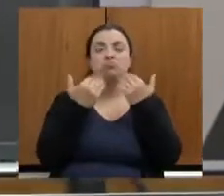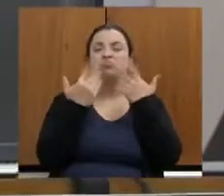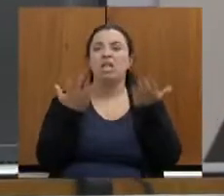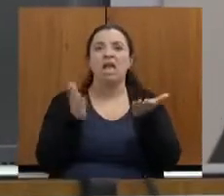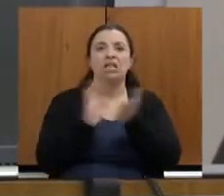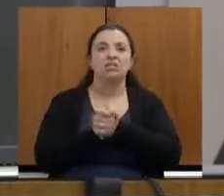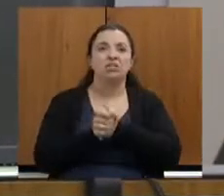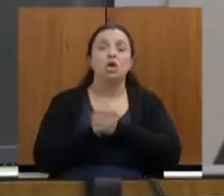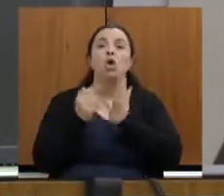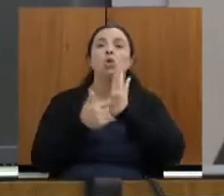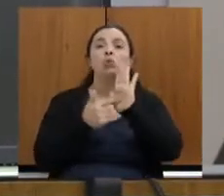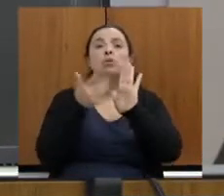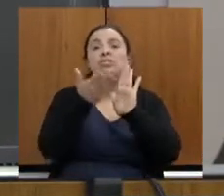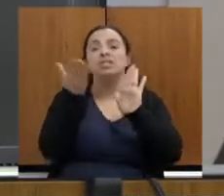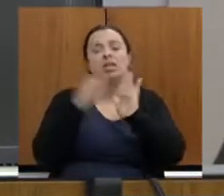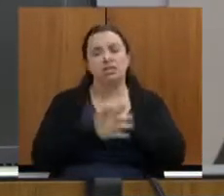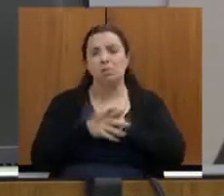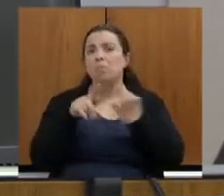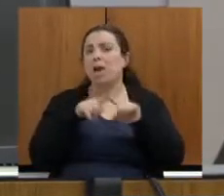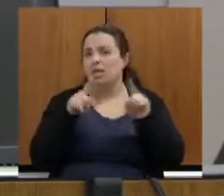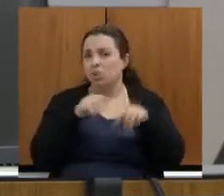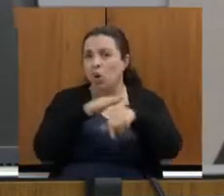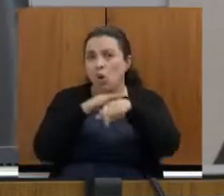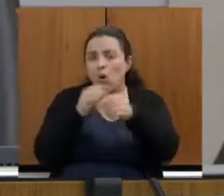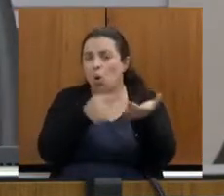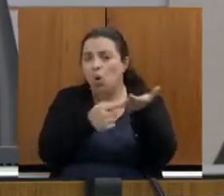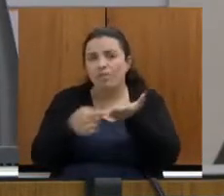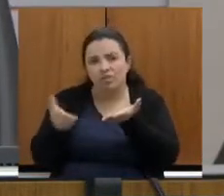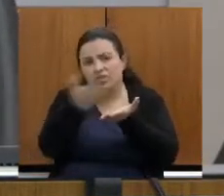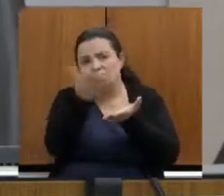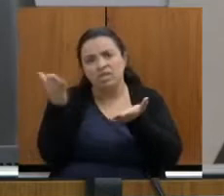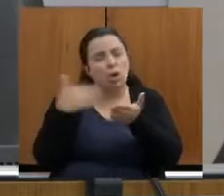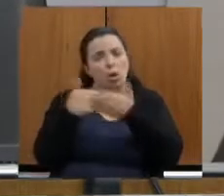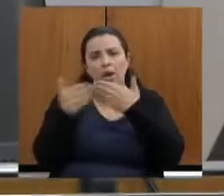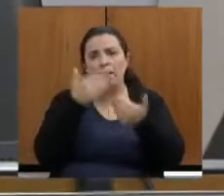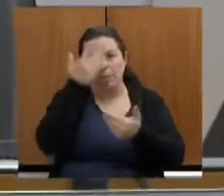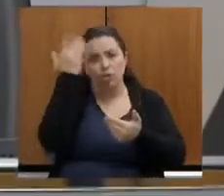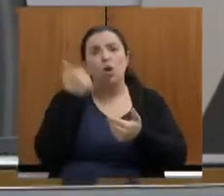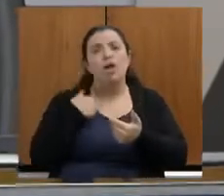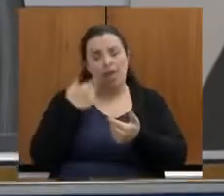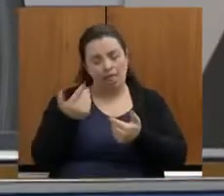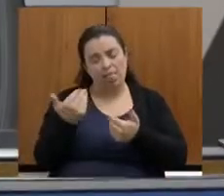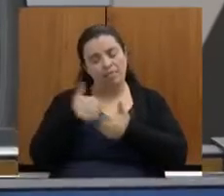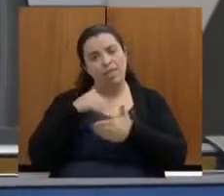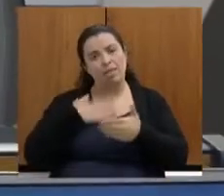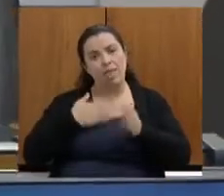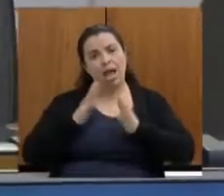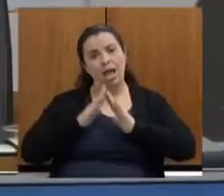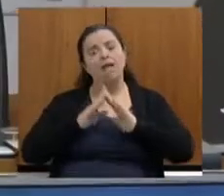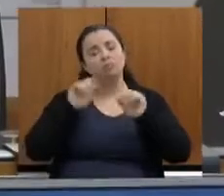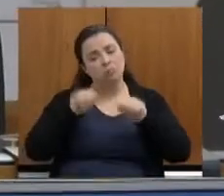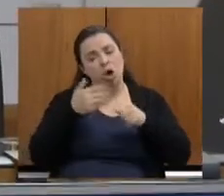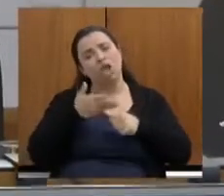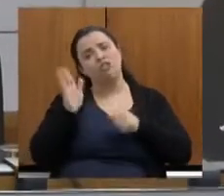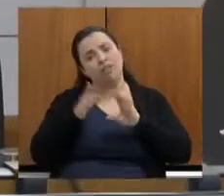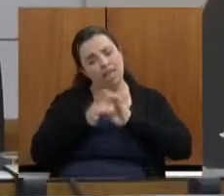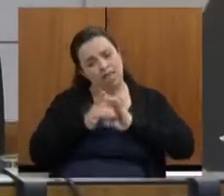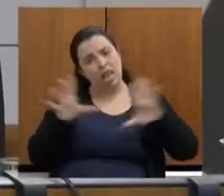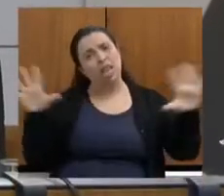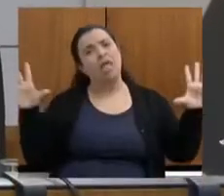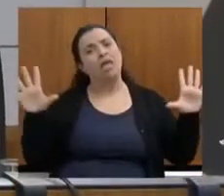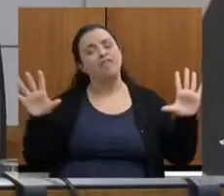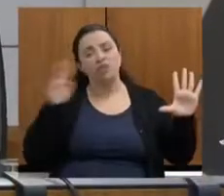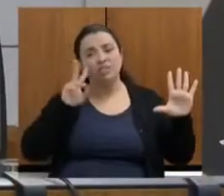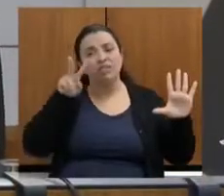mostrando mas fica aqui o convite para qualquer um da mesa qualquer um que quiser ir na minha propriedade pode ir lá com a propriedade está